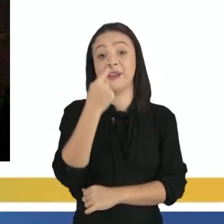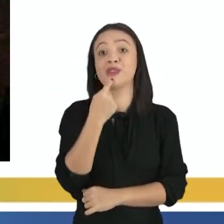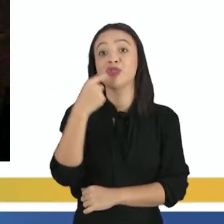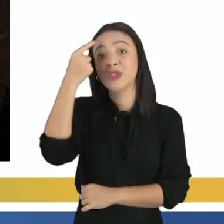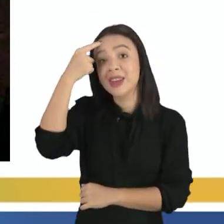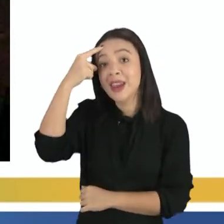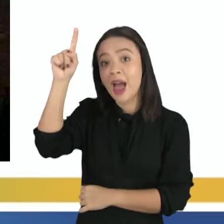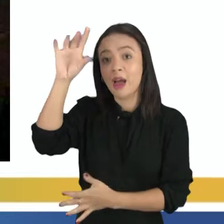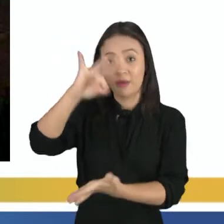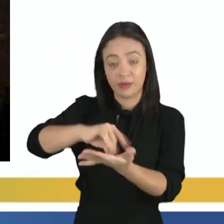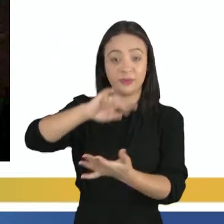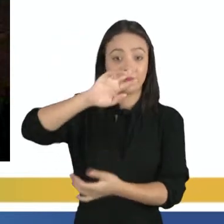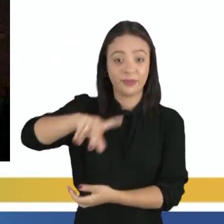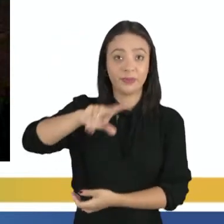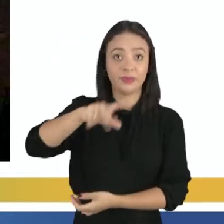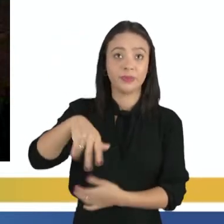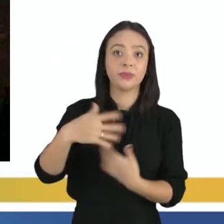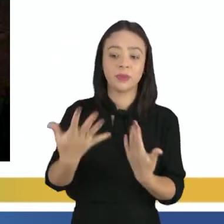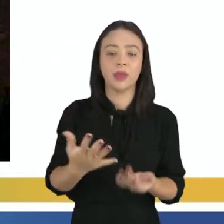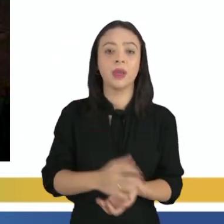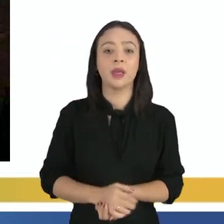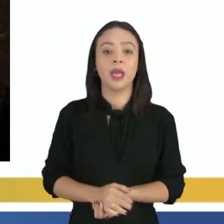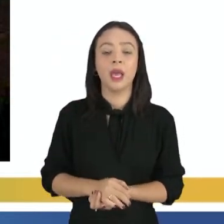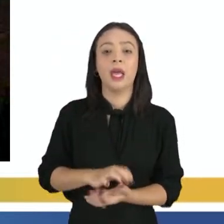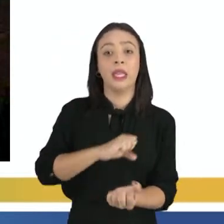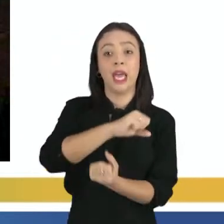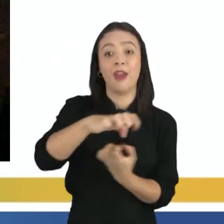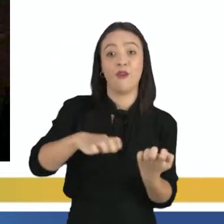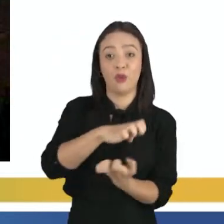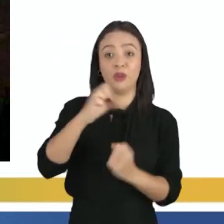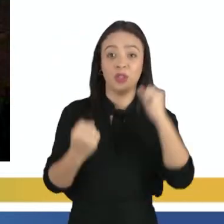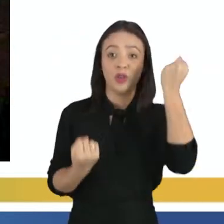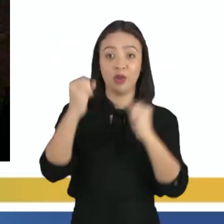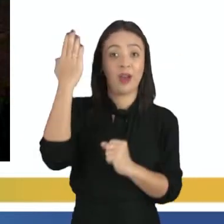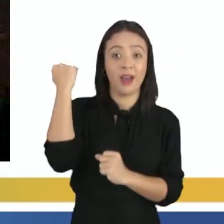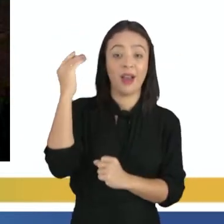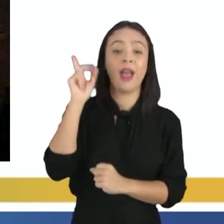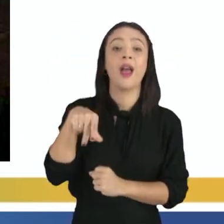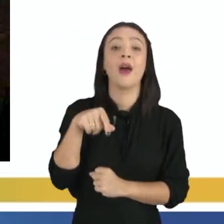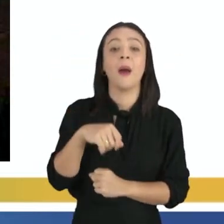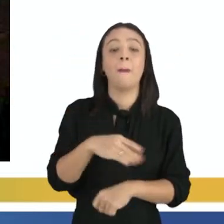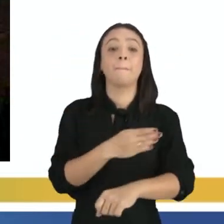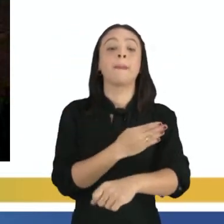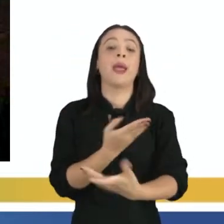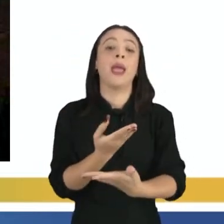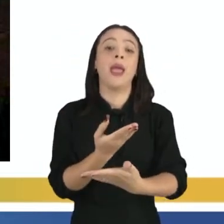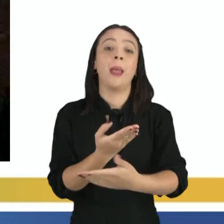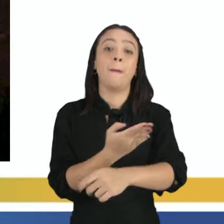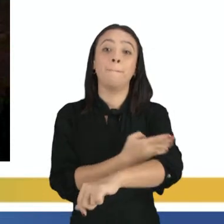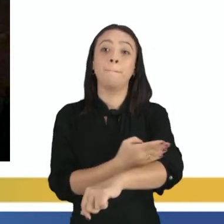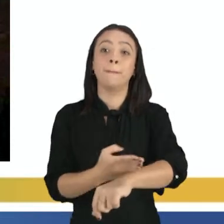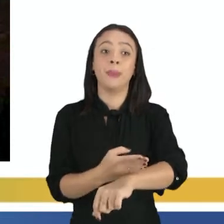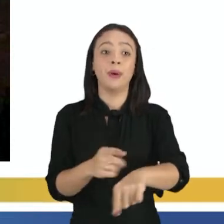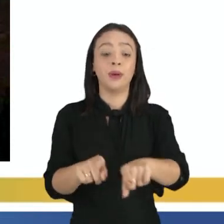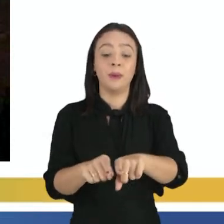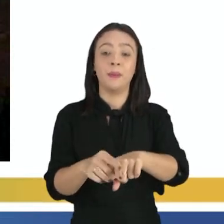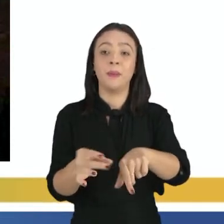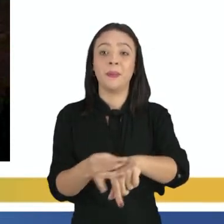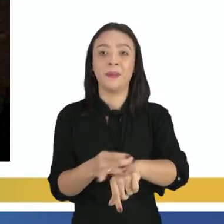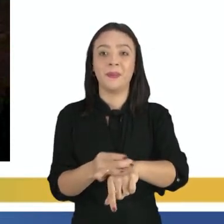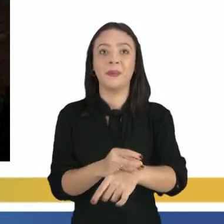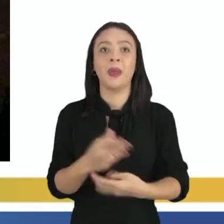Revolução Industrial ainda era em preto e branco as imagens. Essa imagem é de um joguinho que eu gosto muito, que é o Assassin's Creed, que é possível